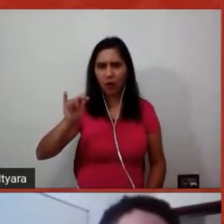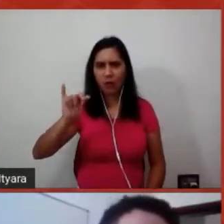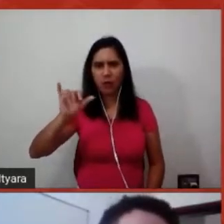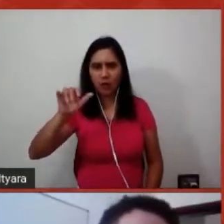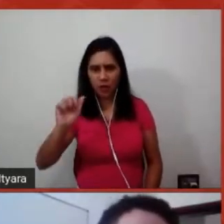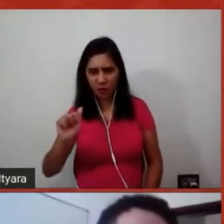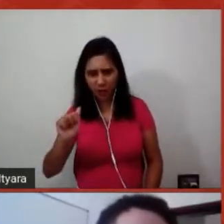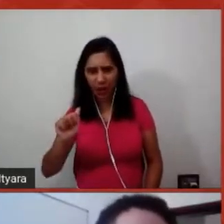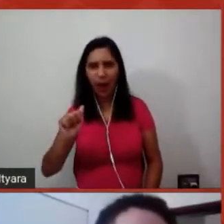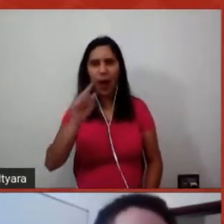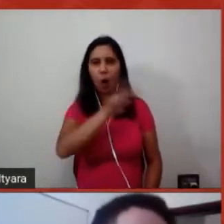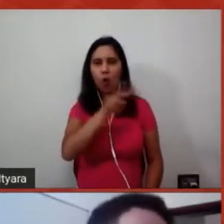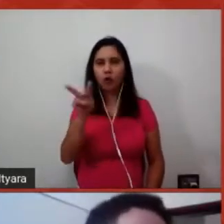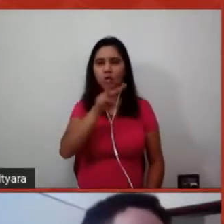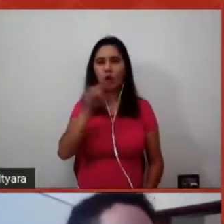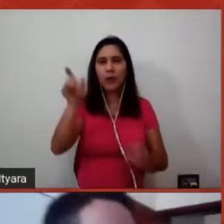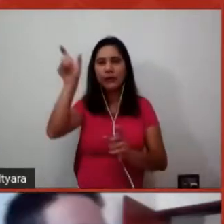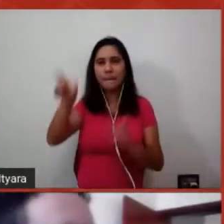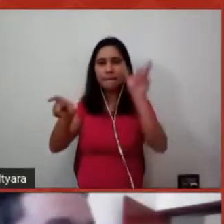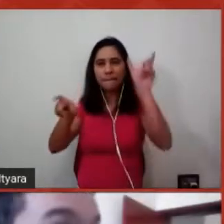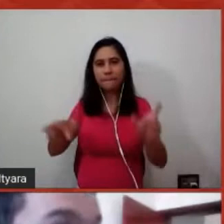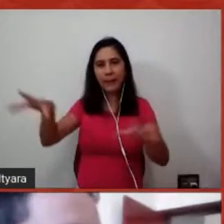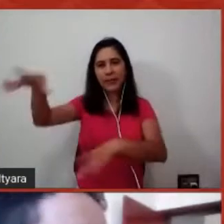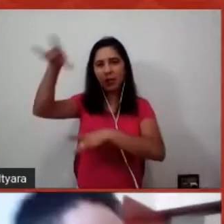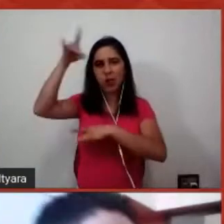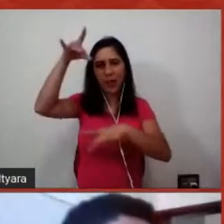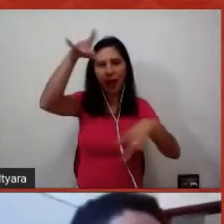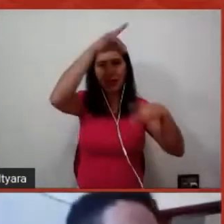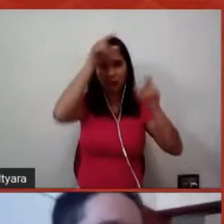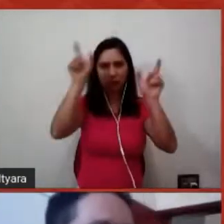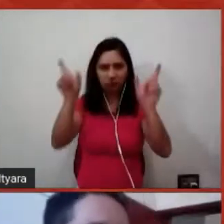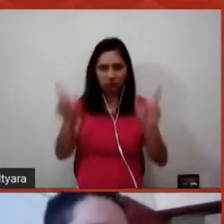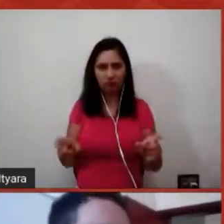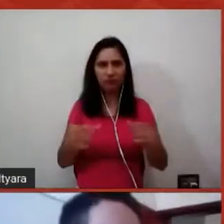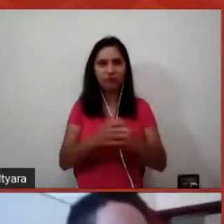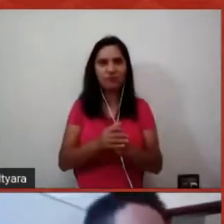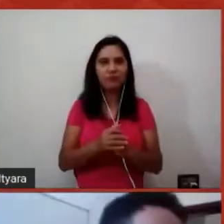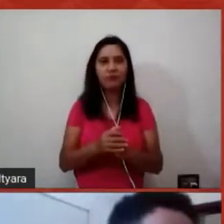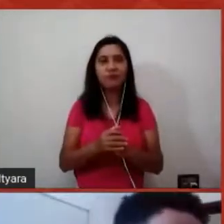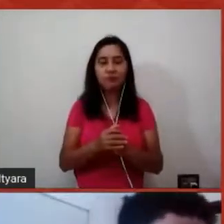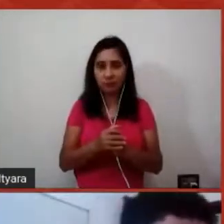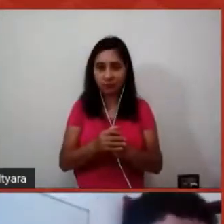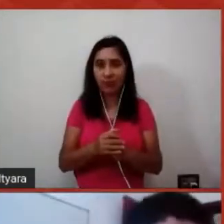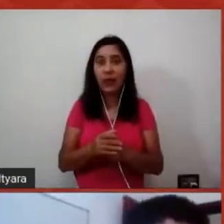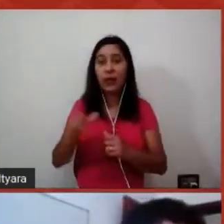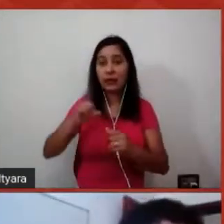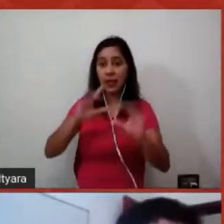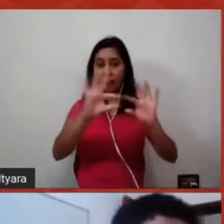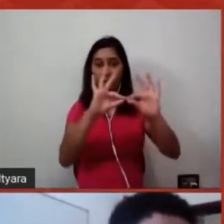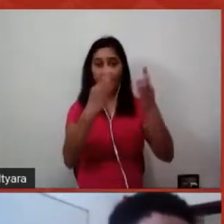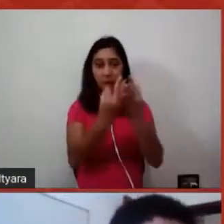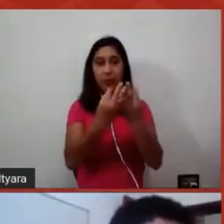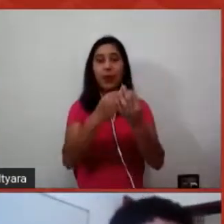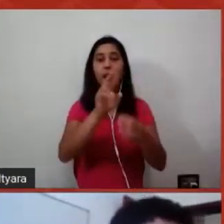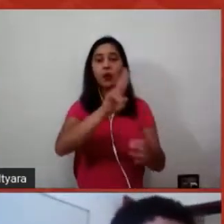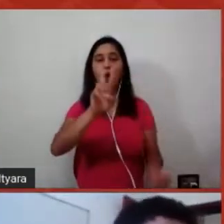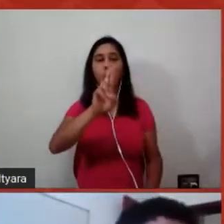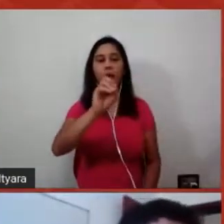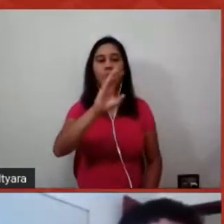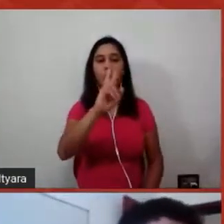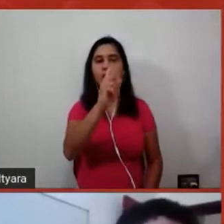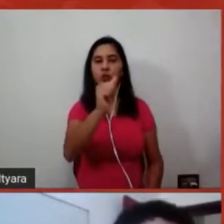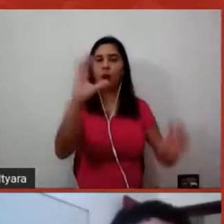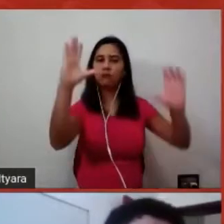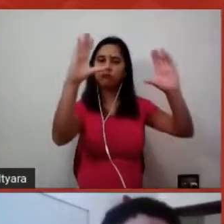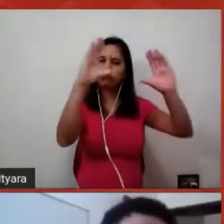como vocês vão perceber. Vamos lá. Cai a noite na casa da família Rocha. Jorginho está